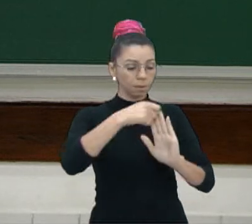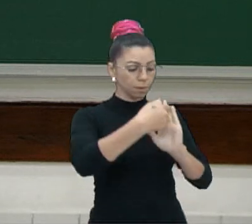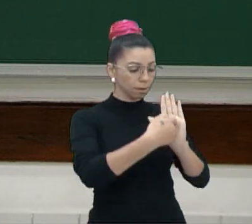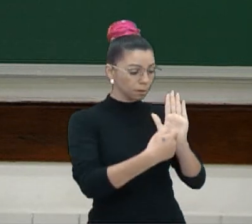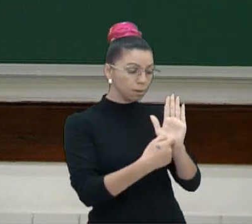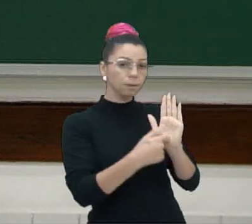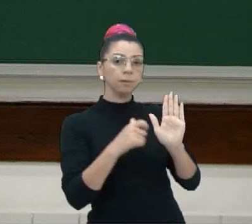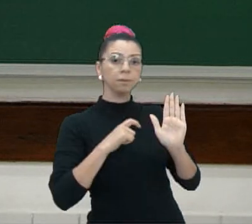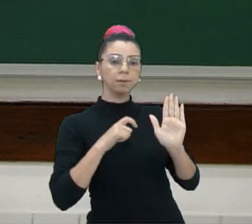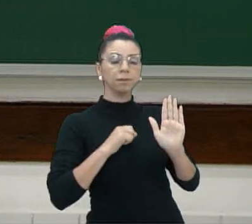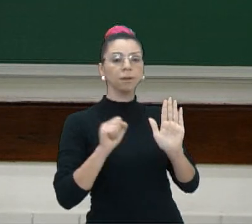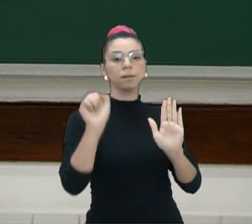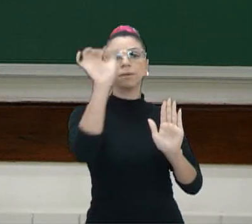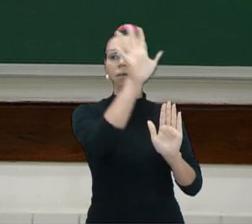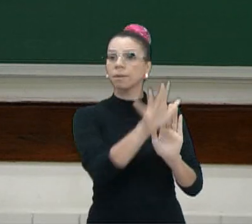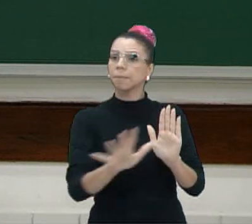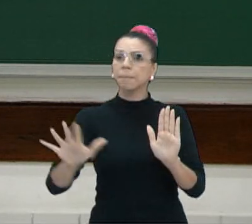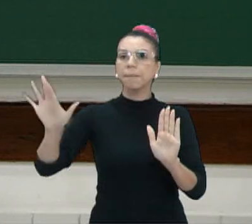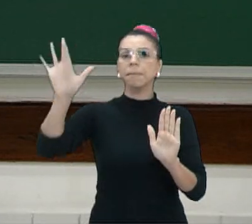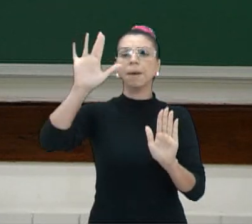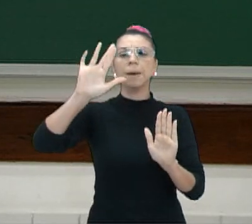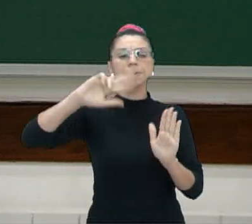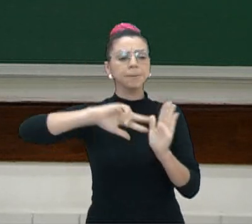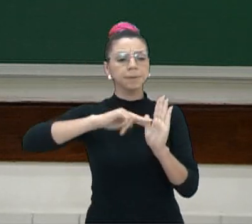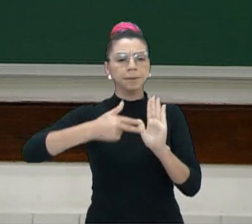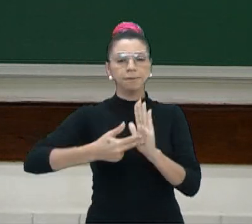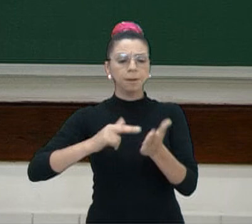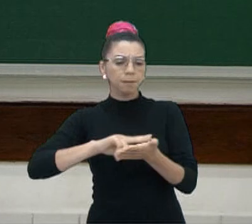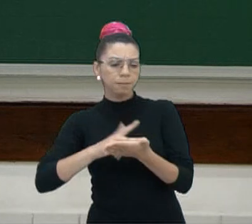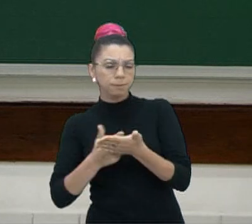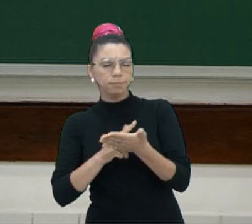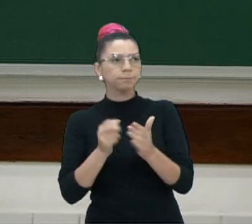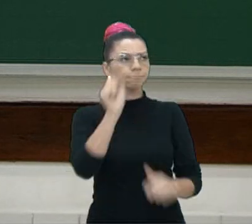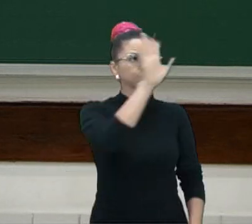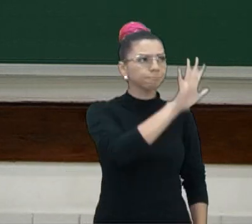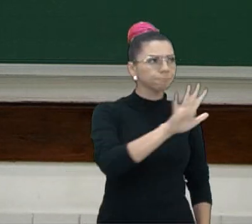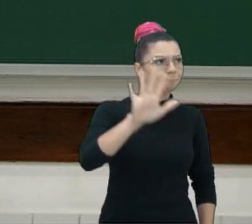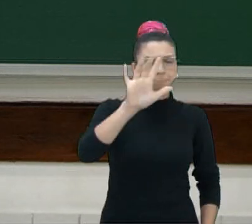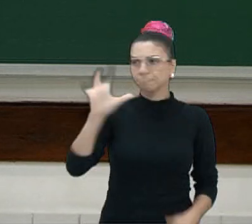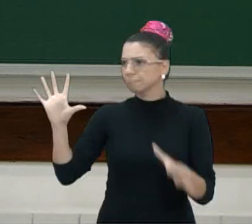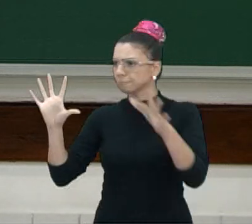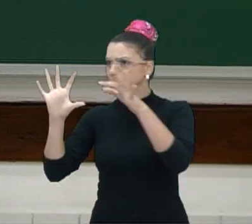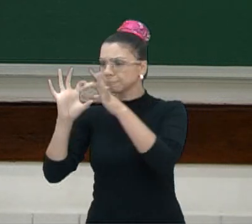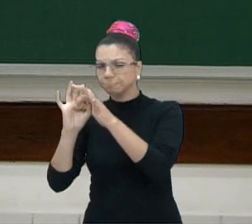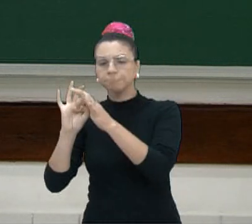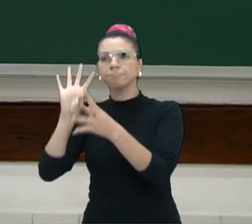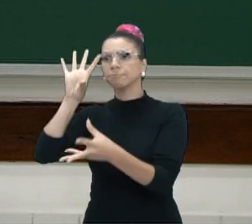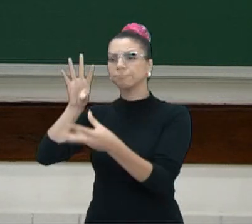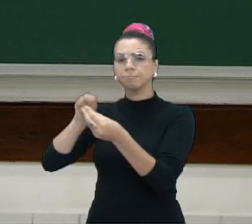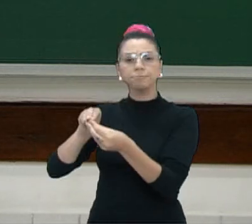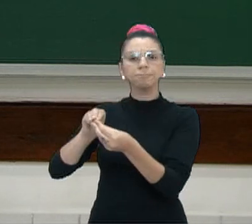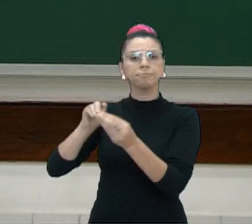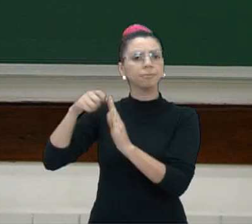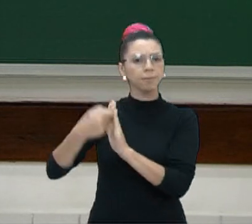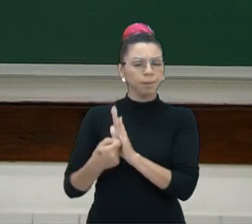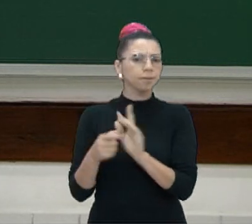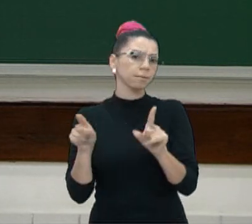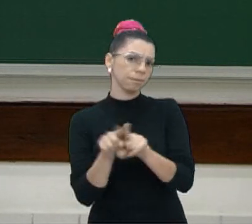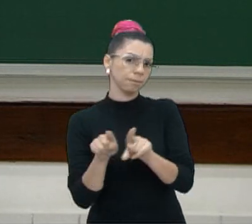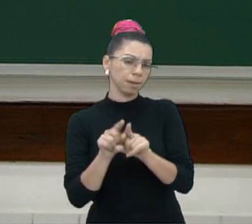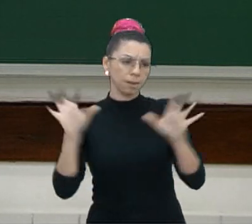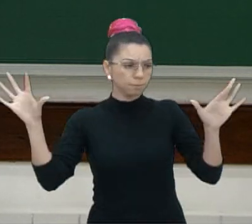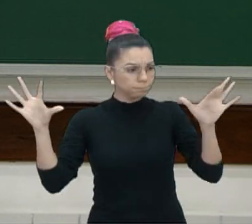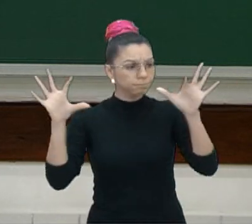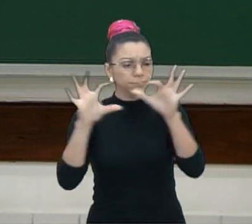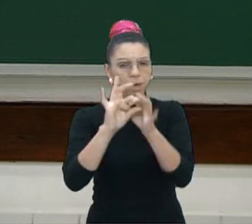trazem ali inúmeras interpretações. Ele vai me trazer uma imagem, vai me trazer também um texto em si. Então é isso que nós